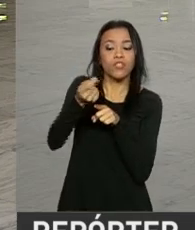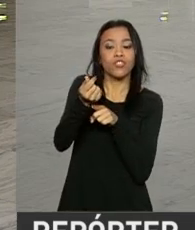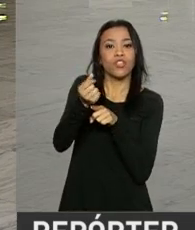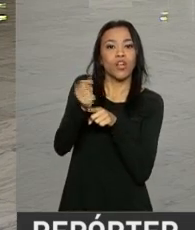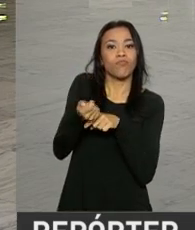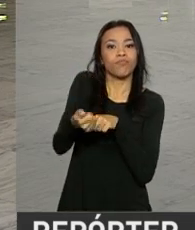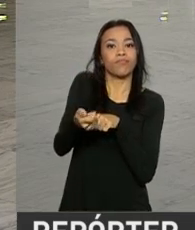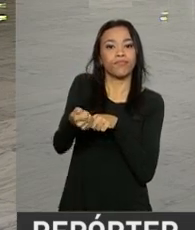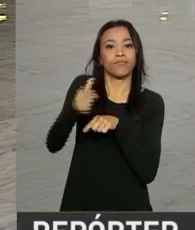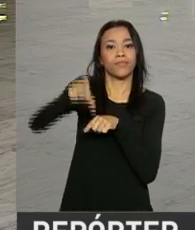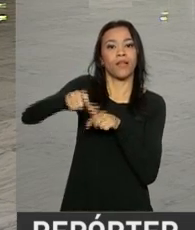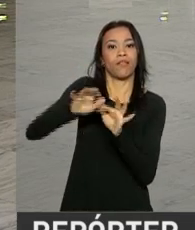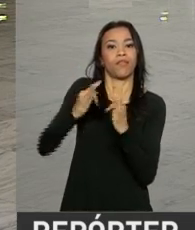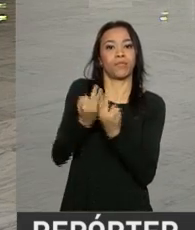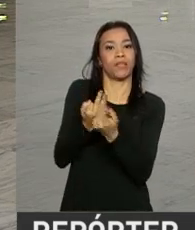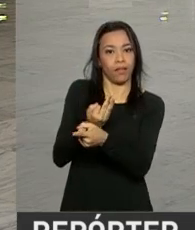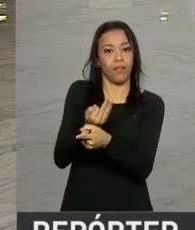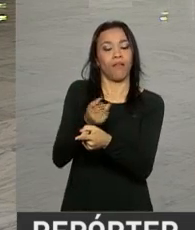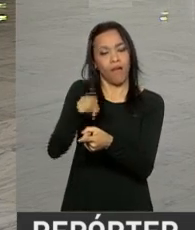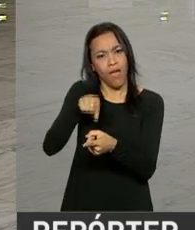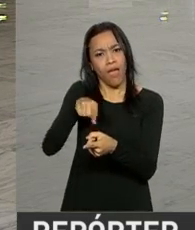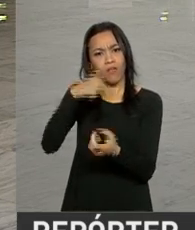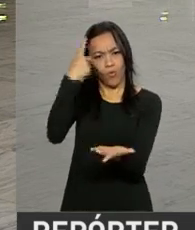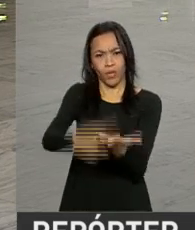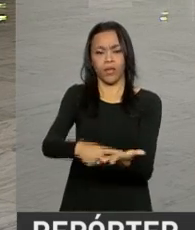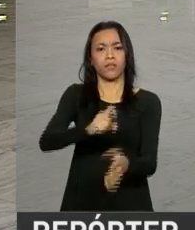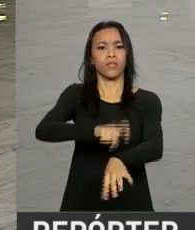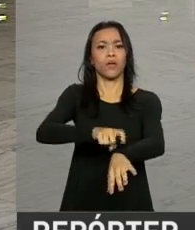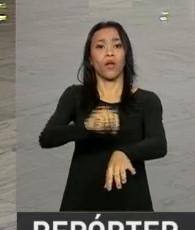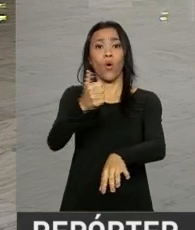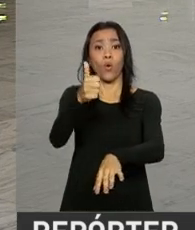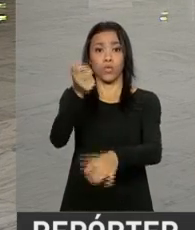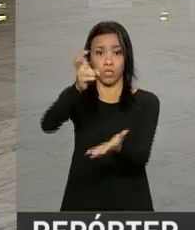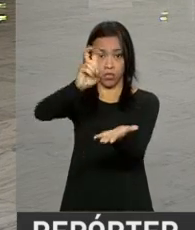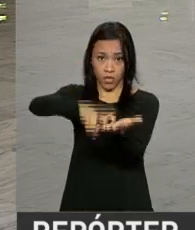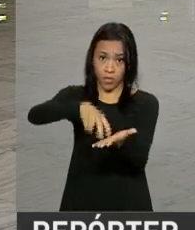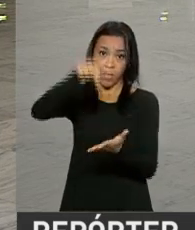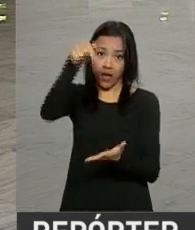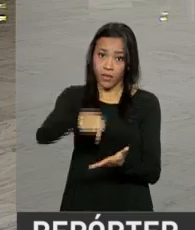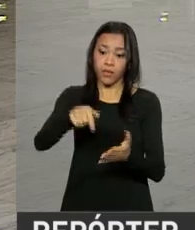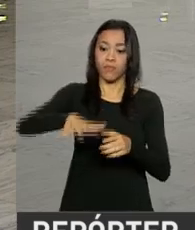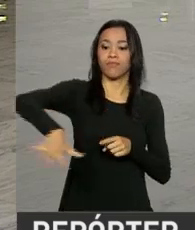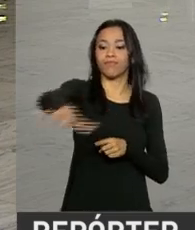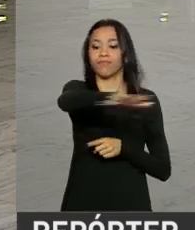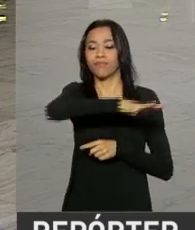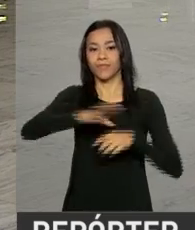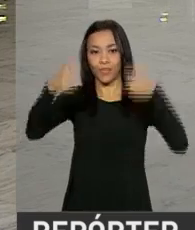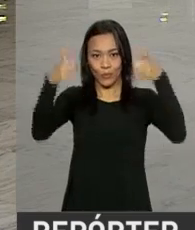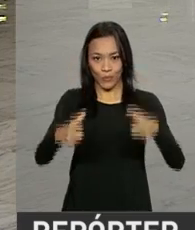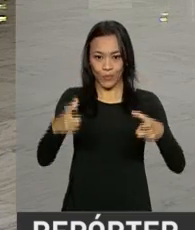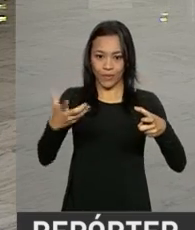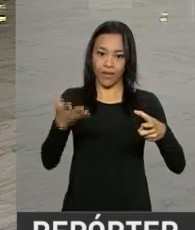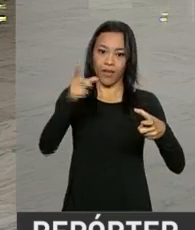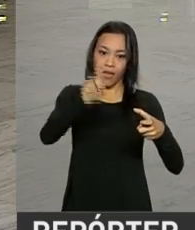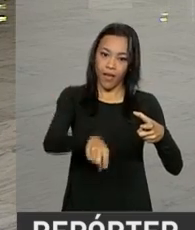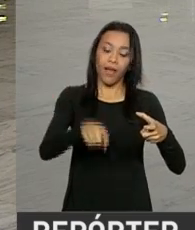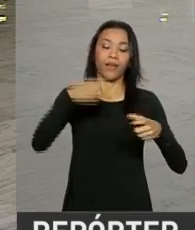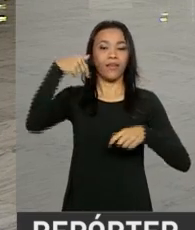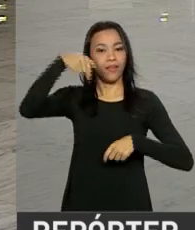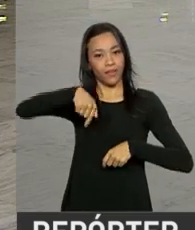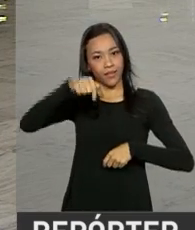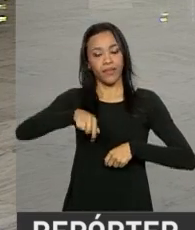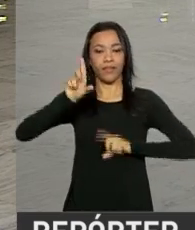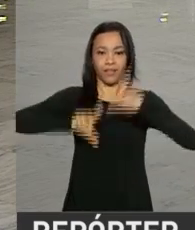do programa Bolsa Família. Essa cerimônia, portanto, marcada para as 11h30 da manhã, aqui no Salão Leste do Palácio do Planalto. A TV NBR,